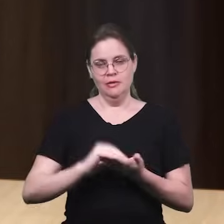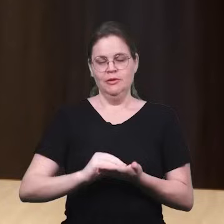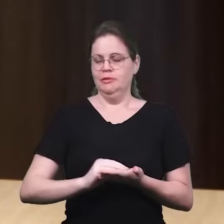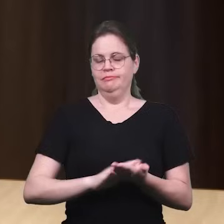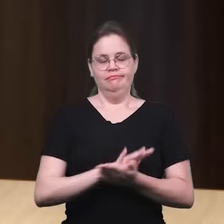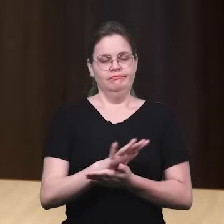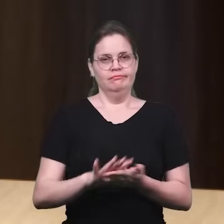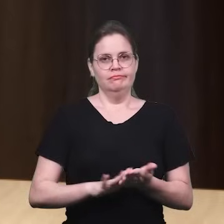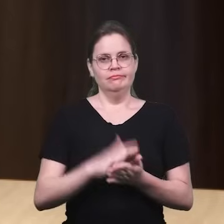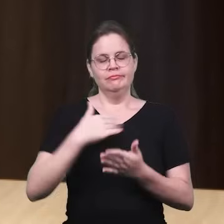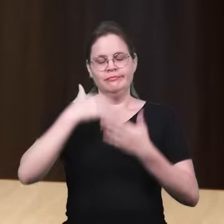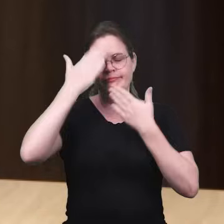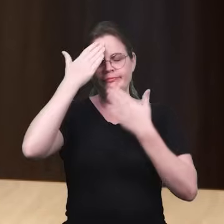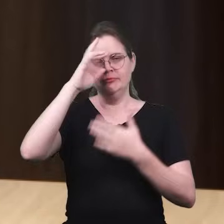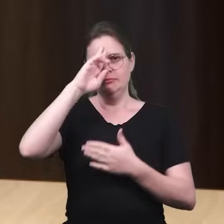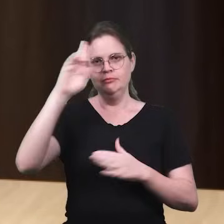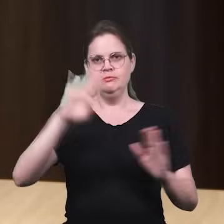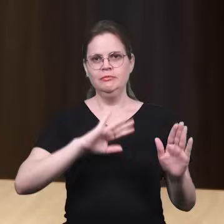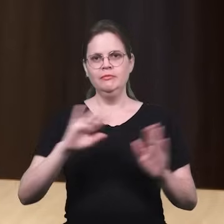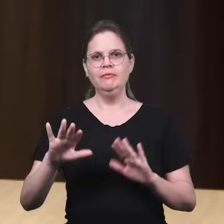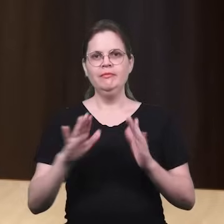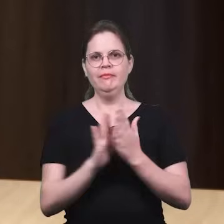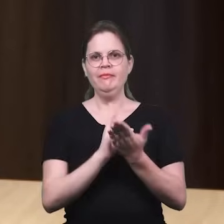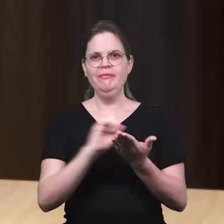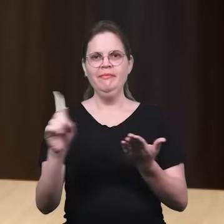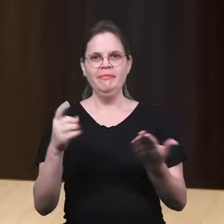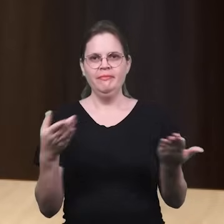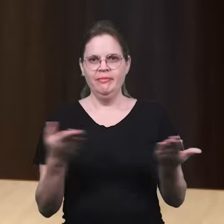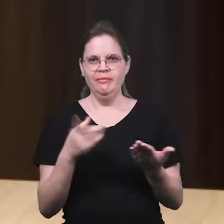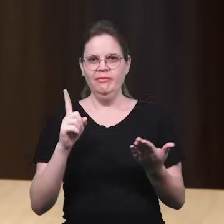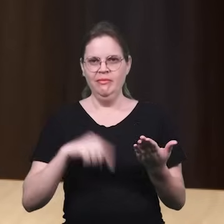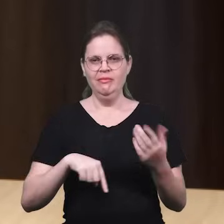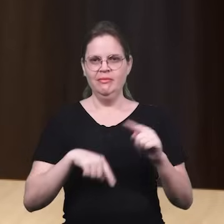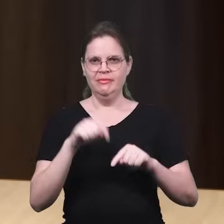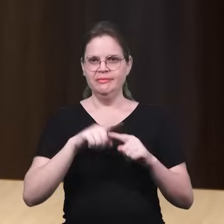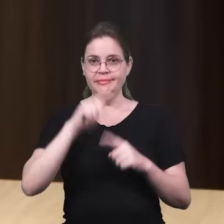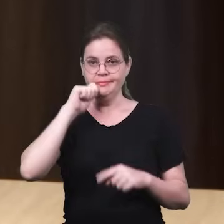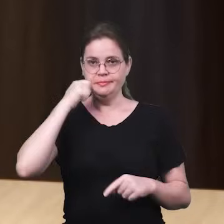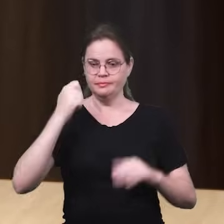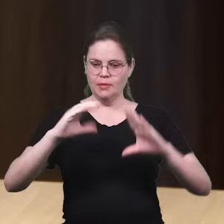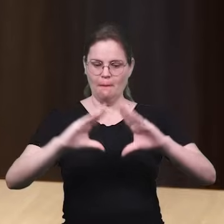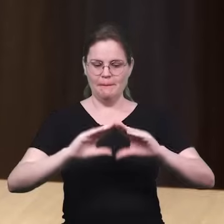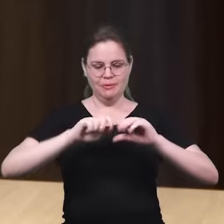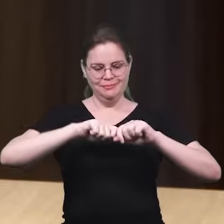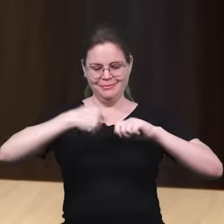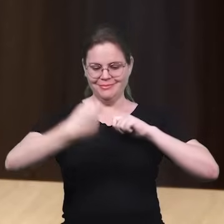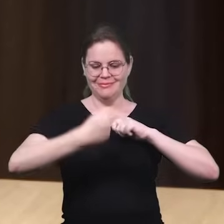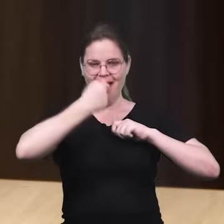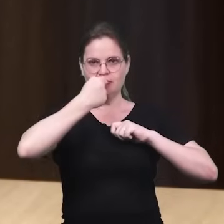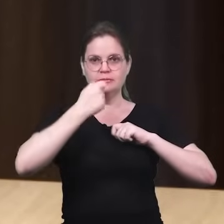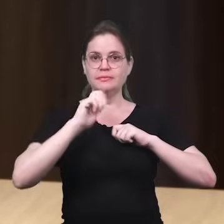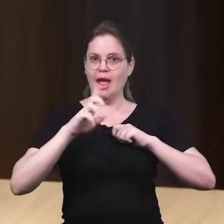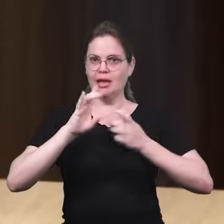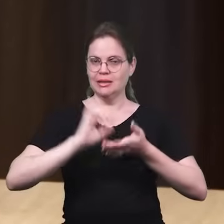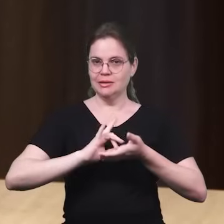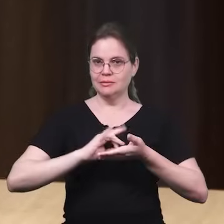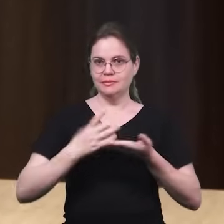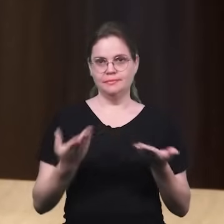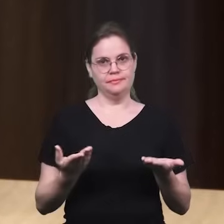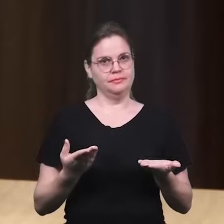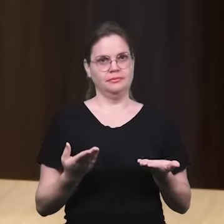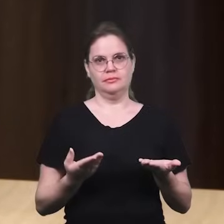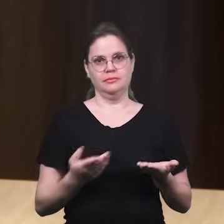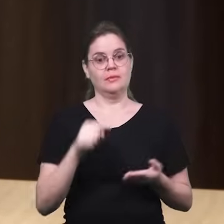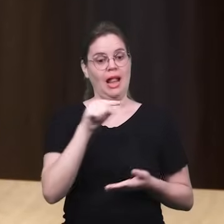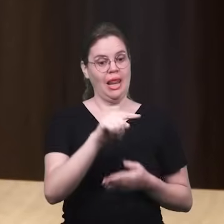hoje, ela tem um sentido material, físico, literal? Nós sabemos que de uma forma literal